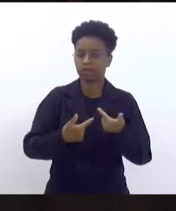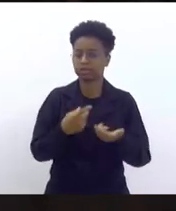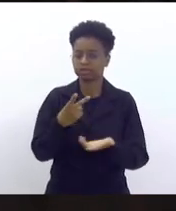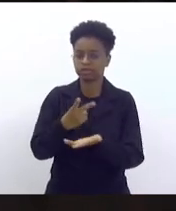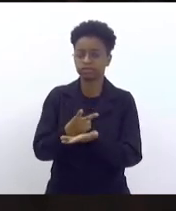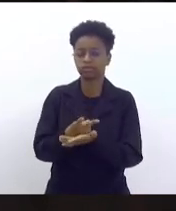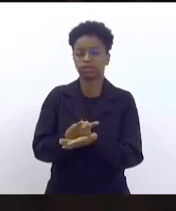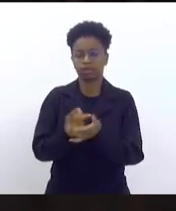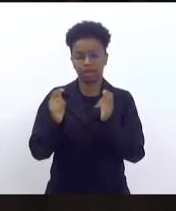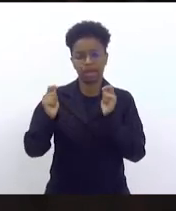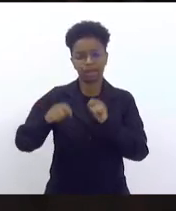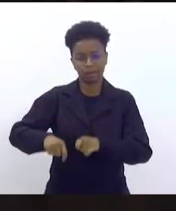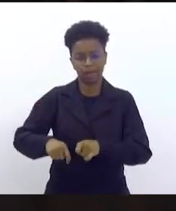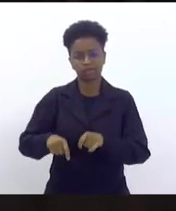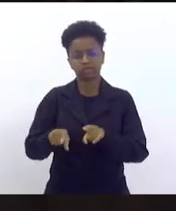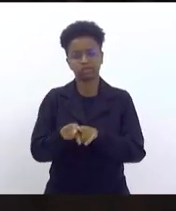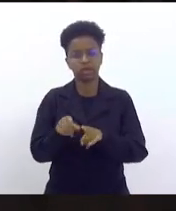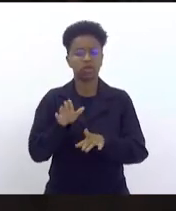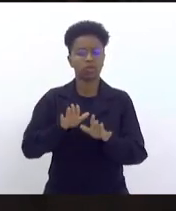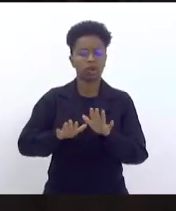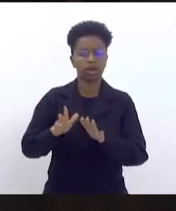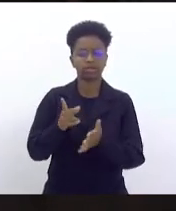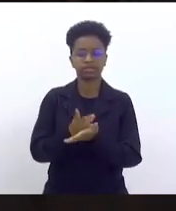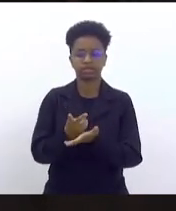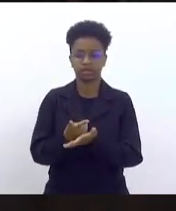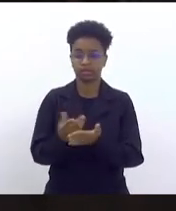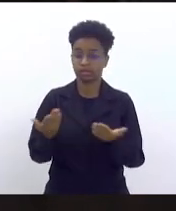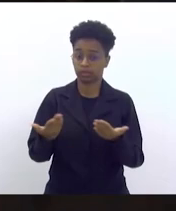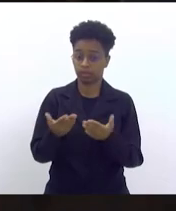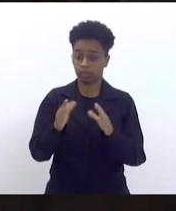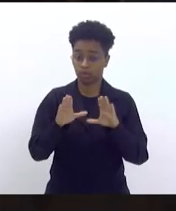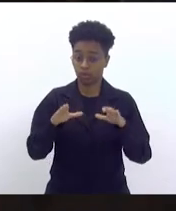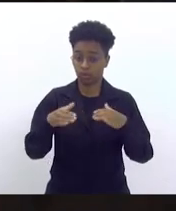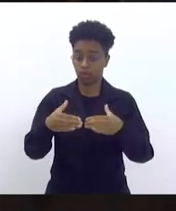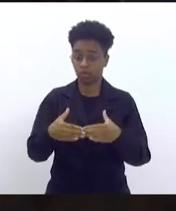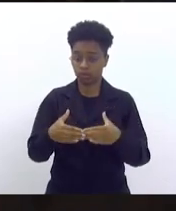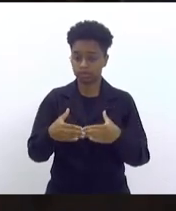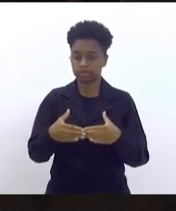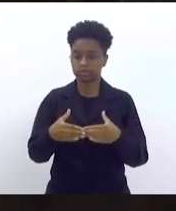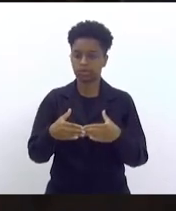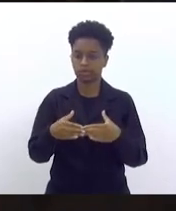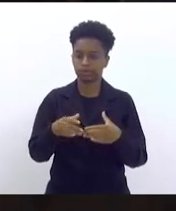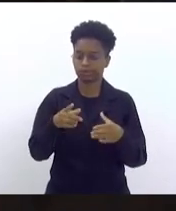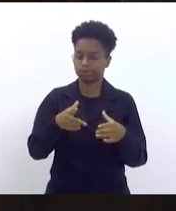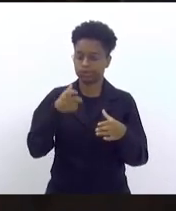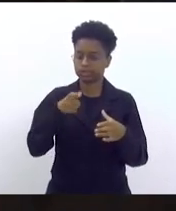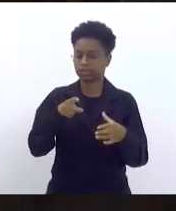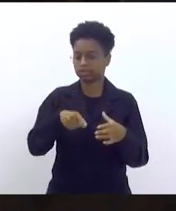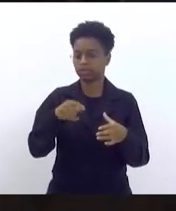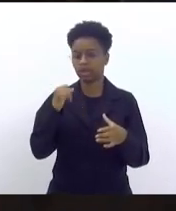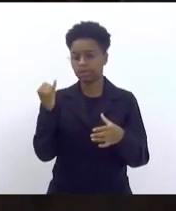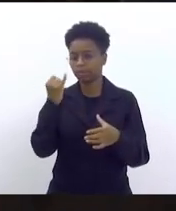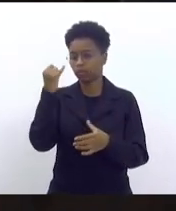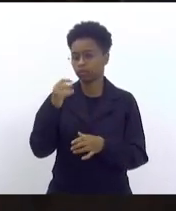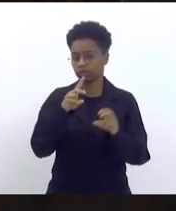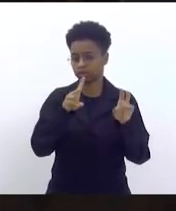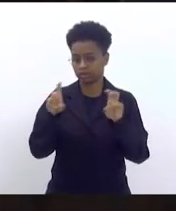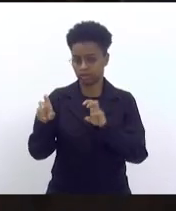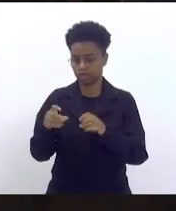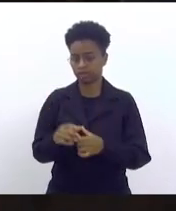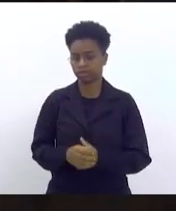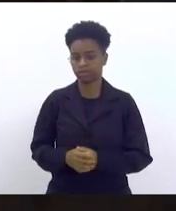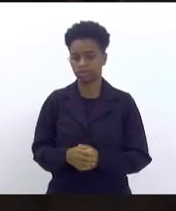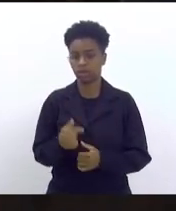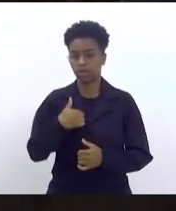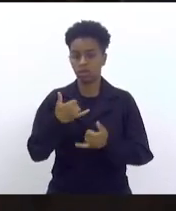Zeloso e tá tratando essa comissão com a importância que o tema merece tem muito orgulho de